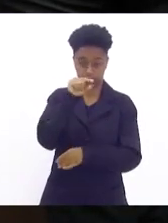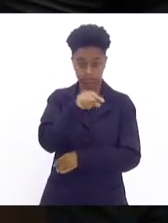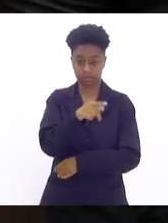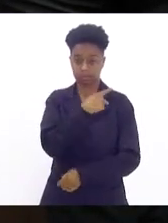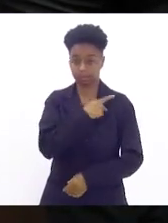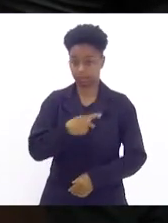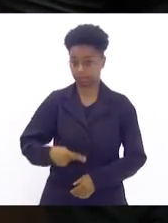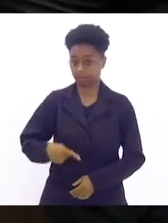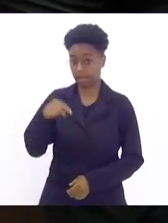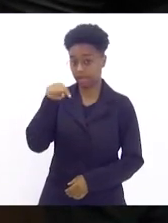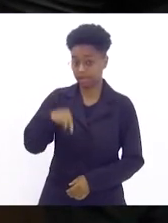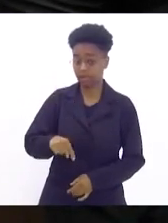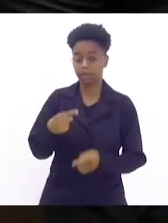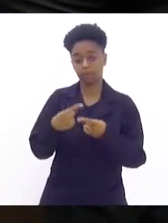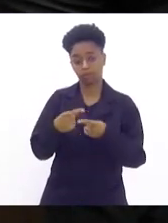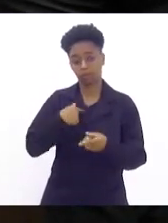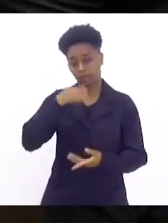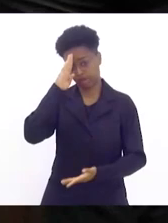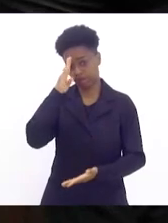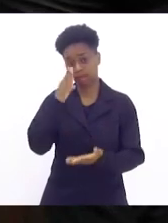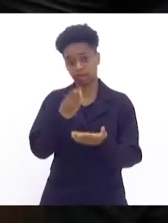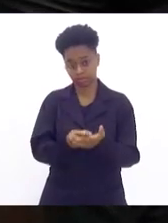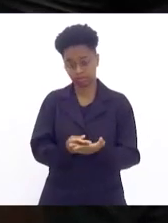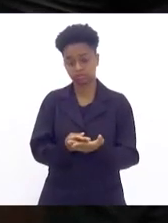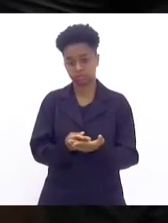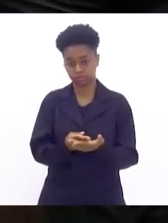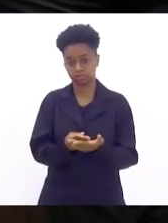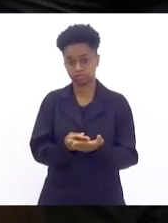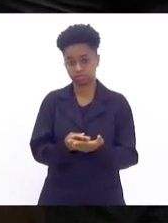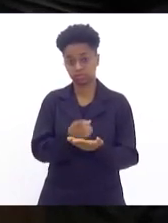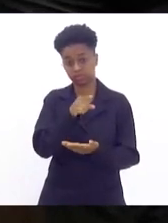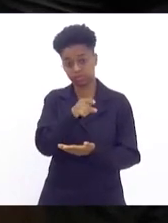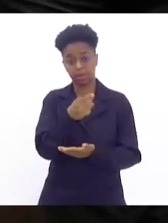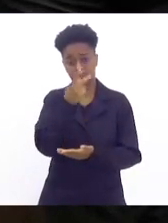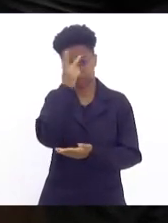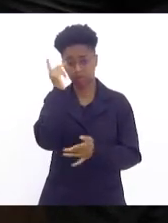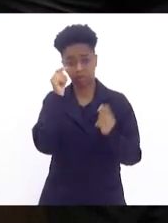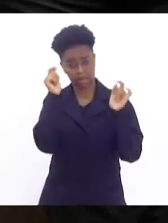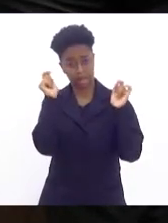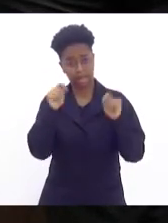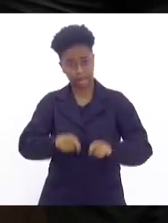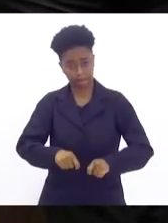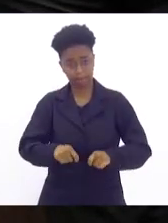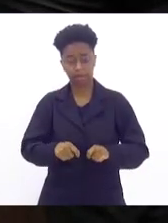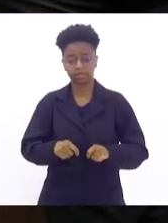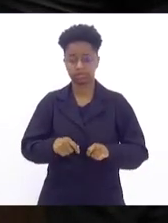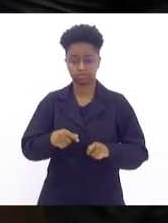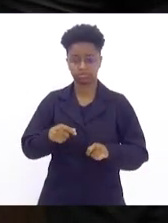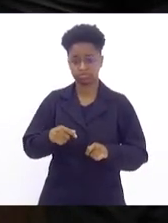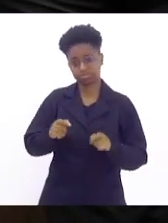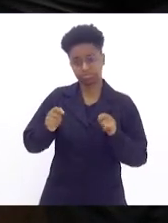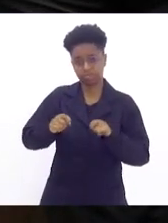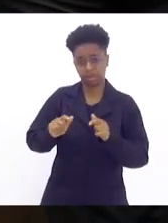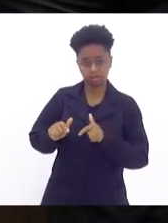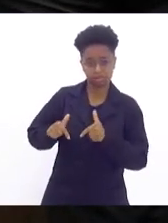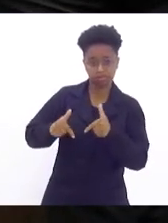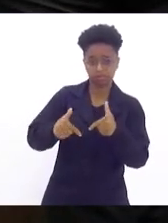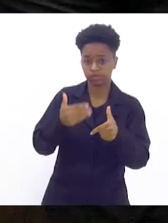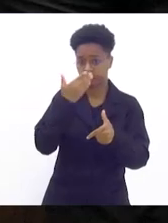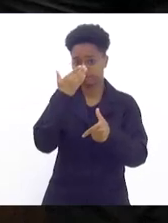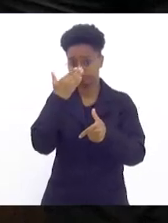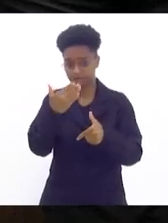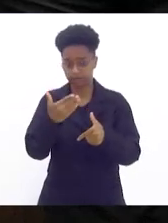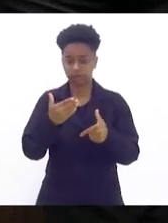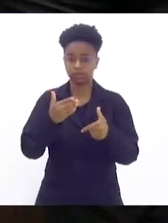por convicção acreditando que seria a pessoa mais capaz mais competente para estar à frente desse Parlamento